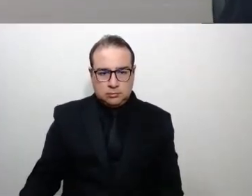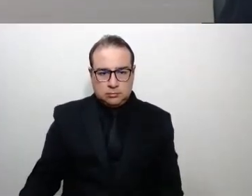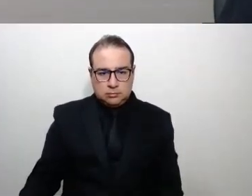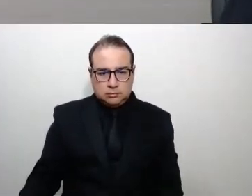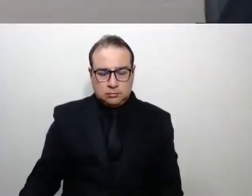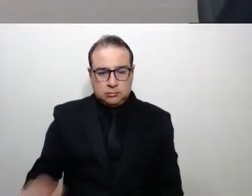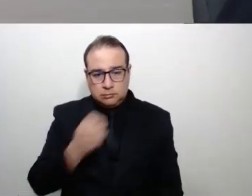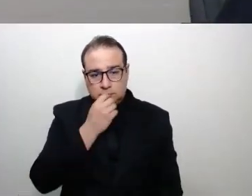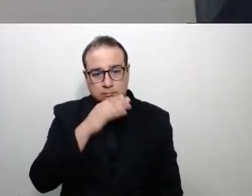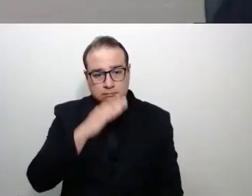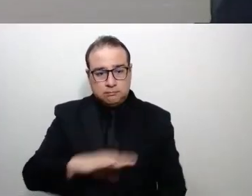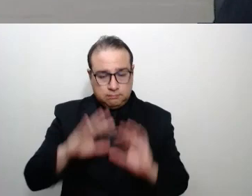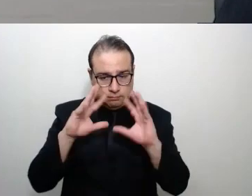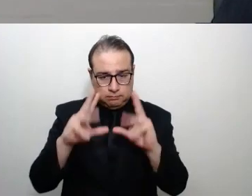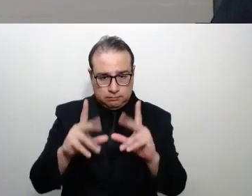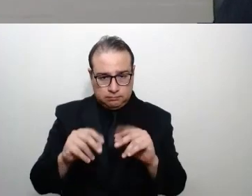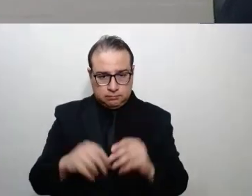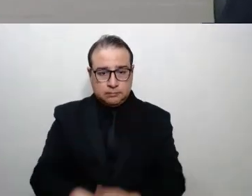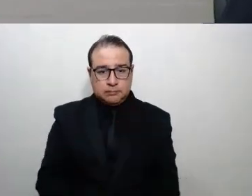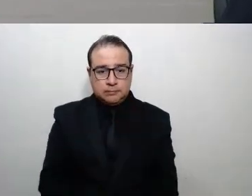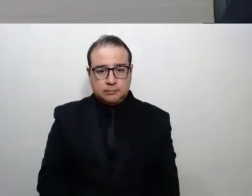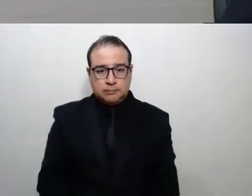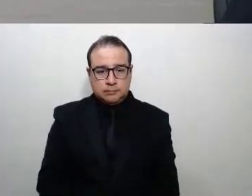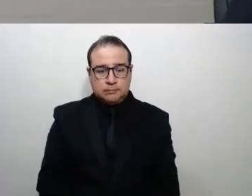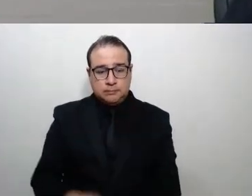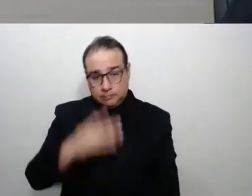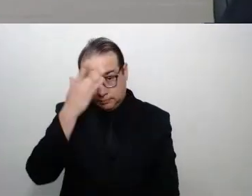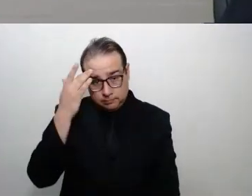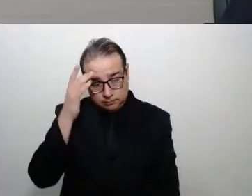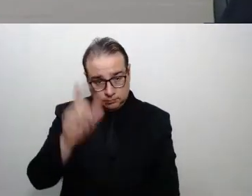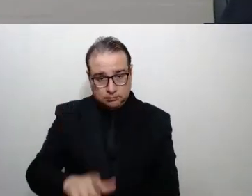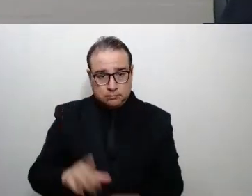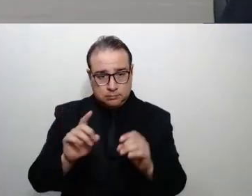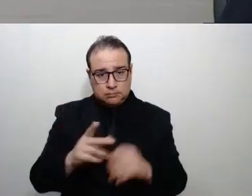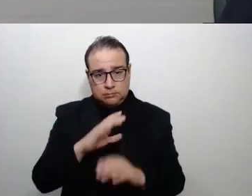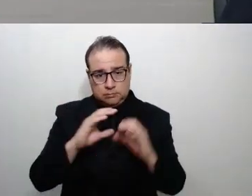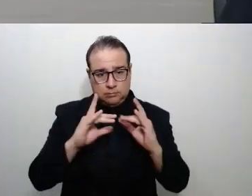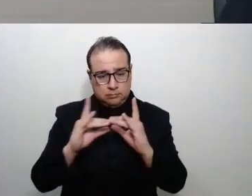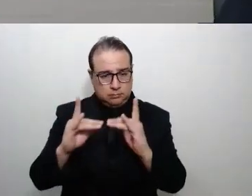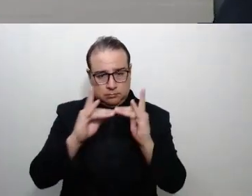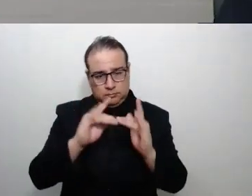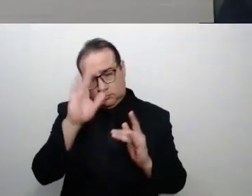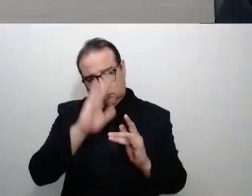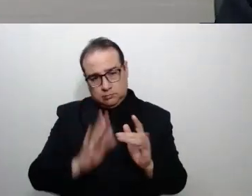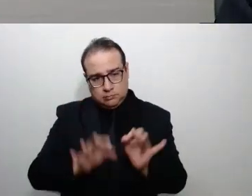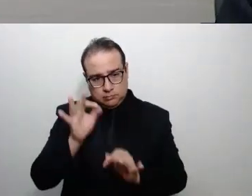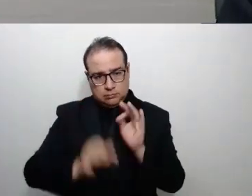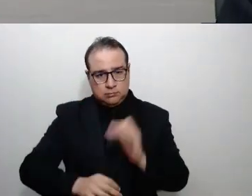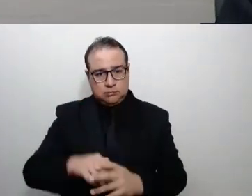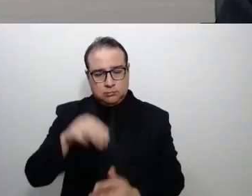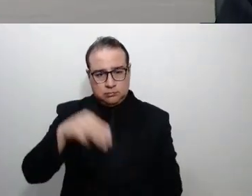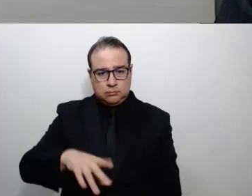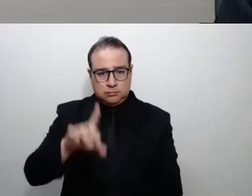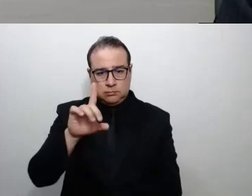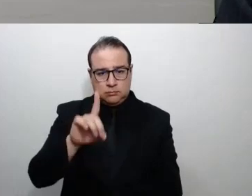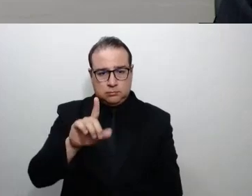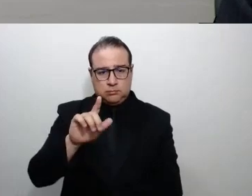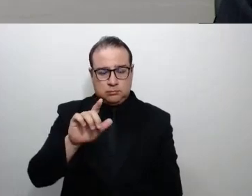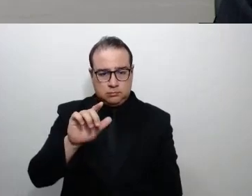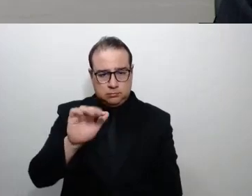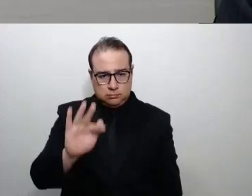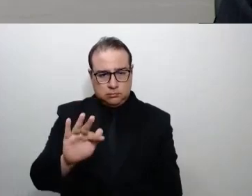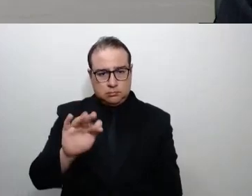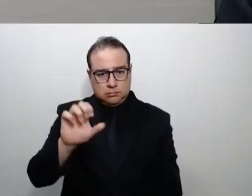Boa tarde a todos na pessoa de Santíssimo senhor corregedor Nacional de Justiça o ministro Felipe Salomão